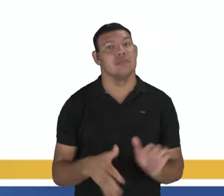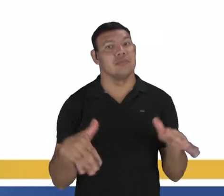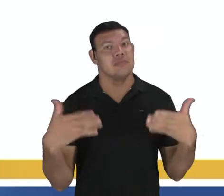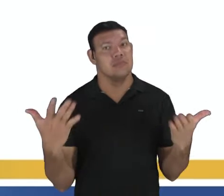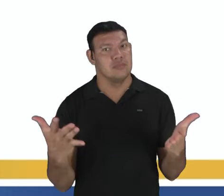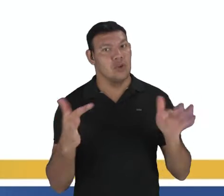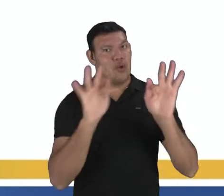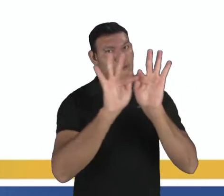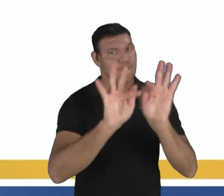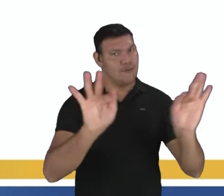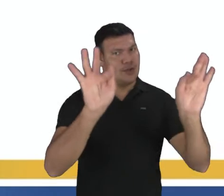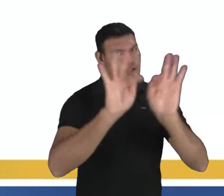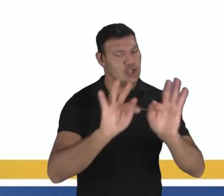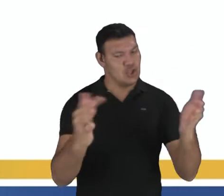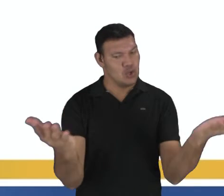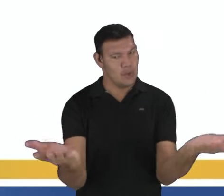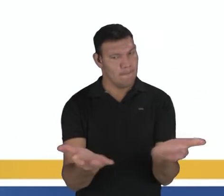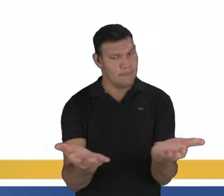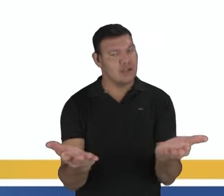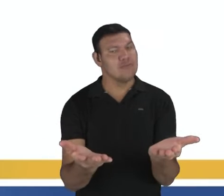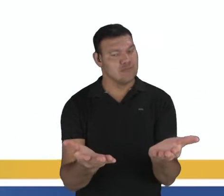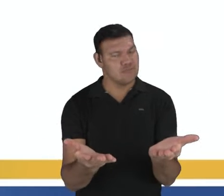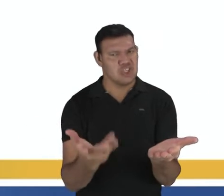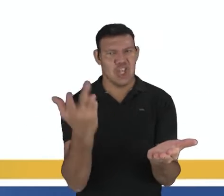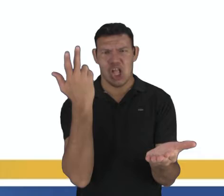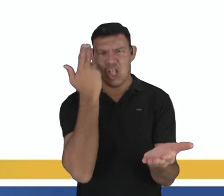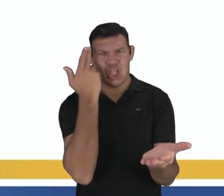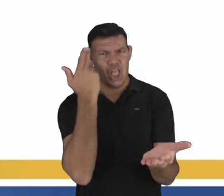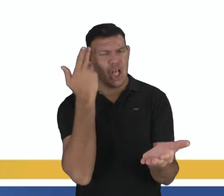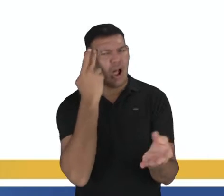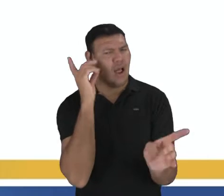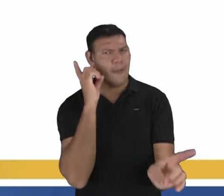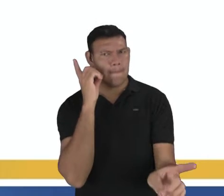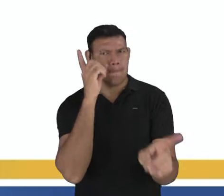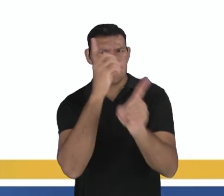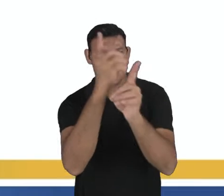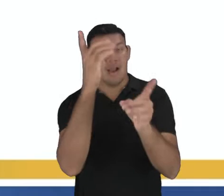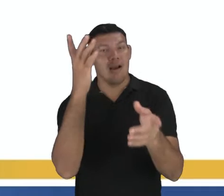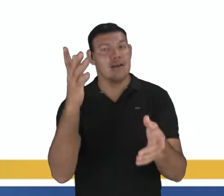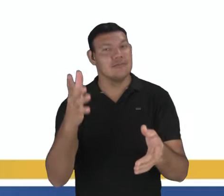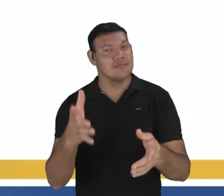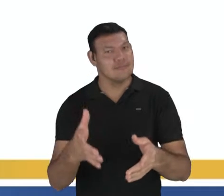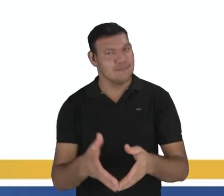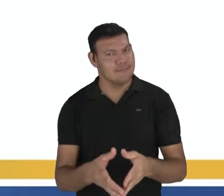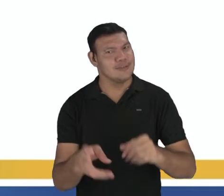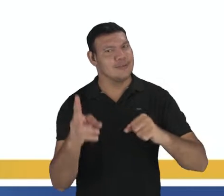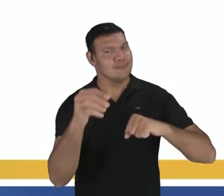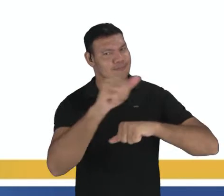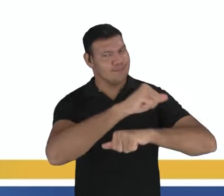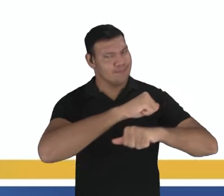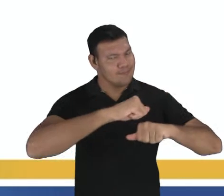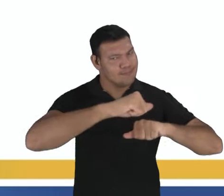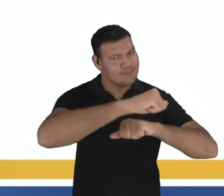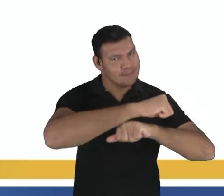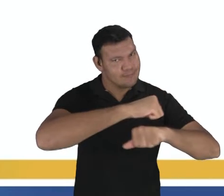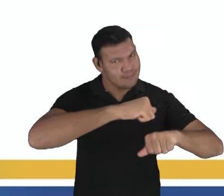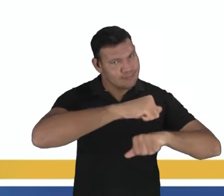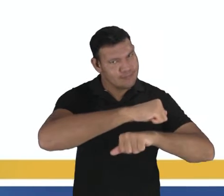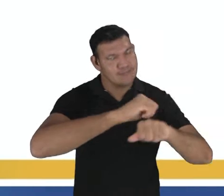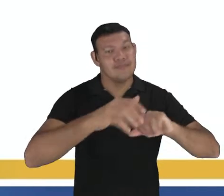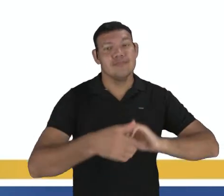aqui, em frases do present perfect, vai ser muito comum vocês encontrarem esses advérbios